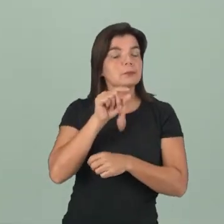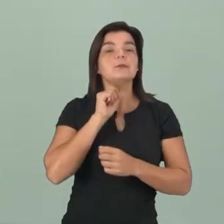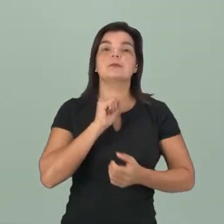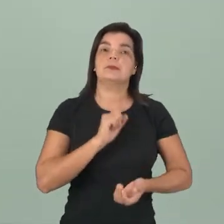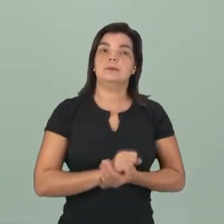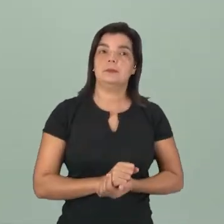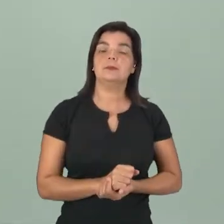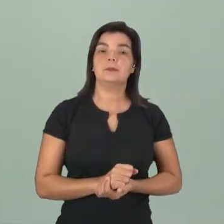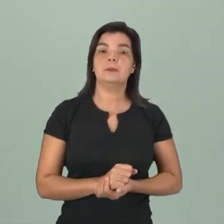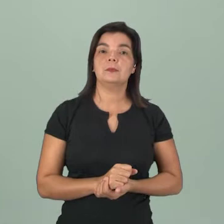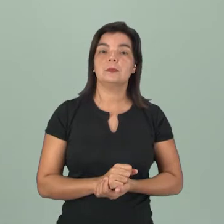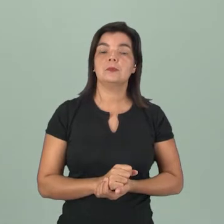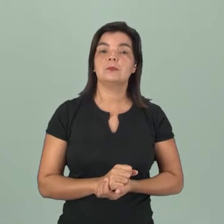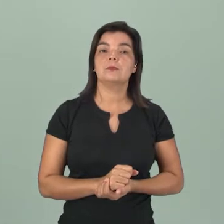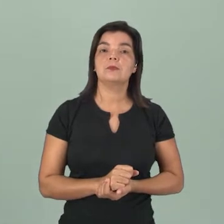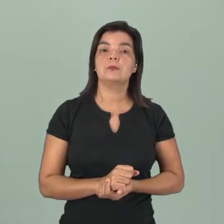você